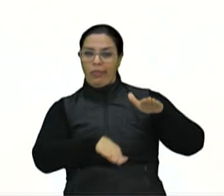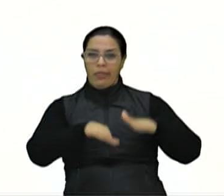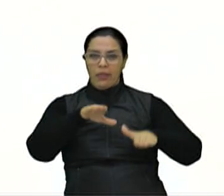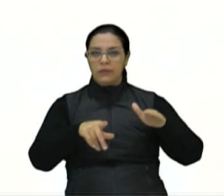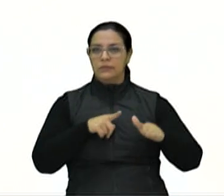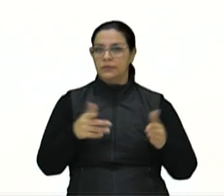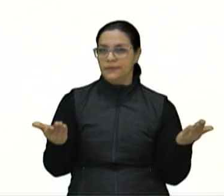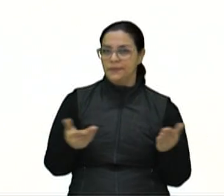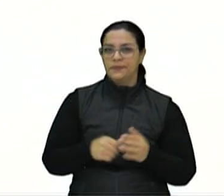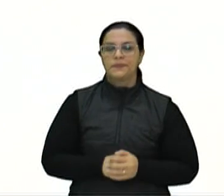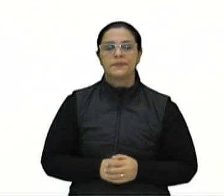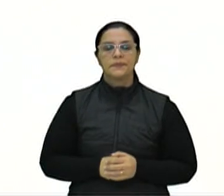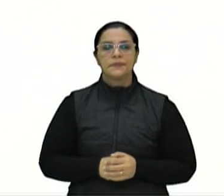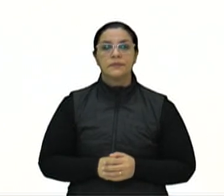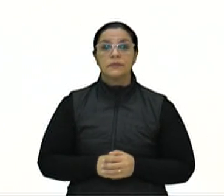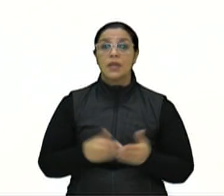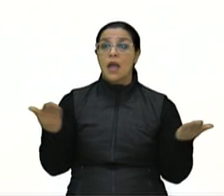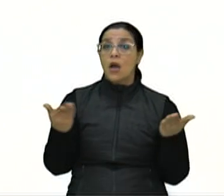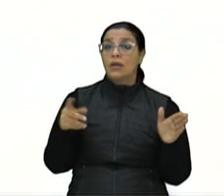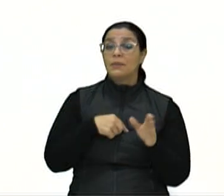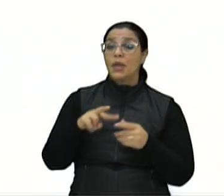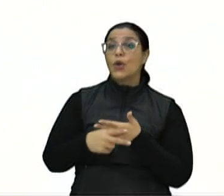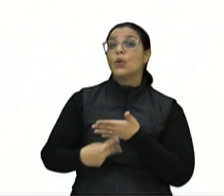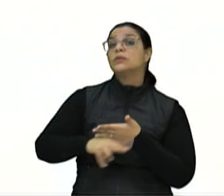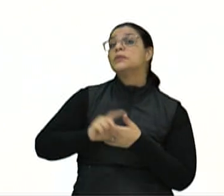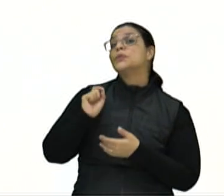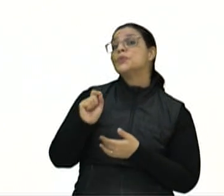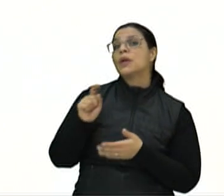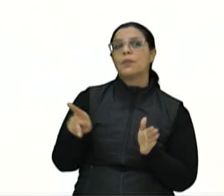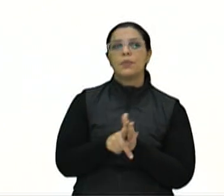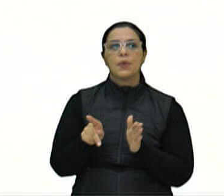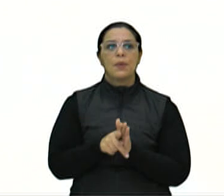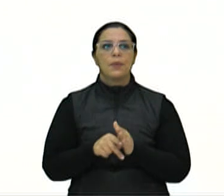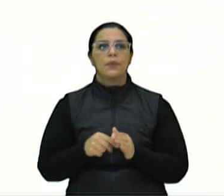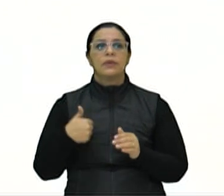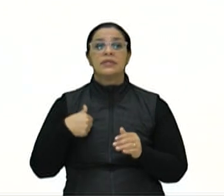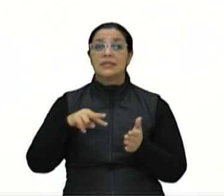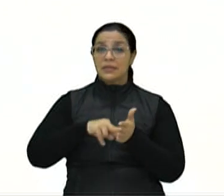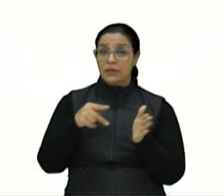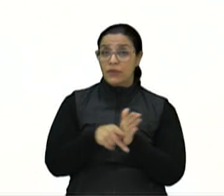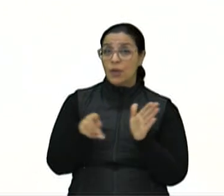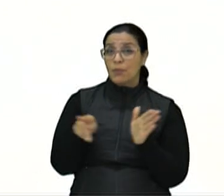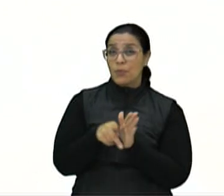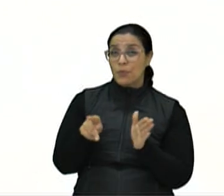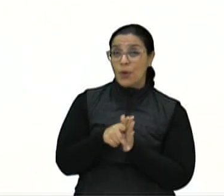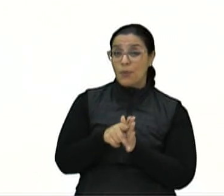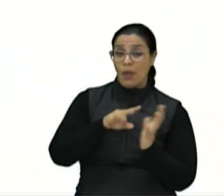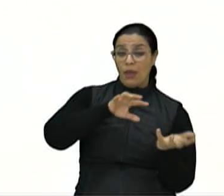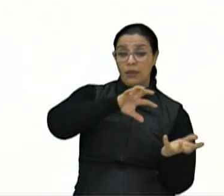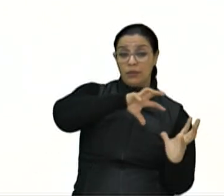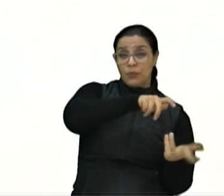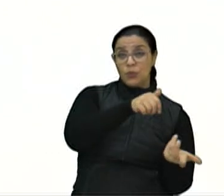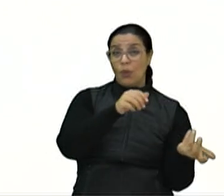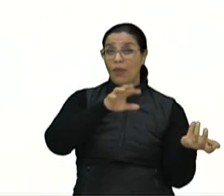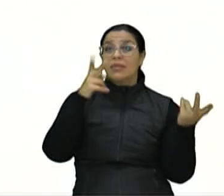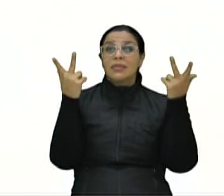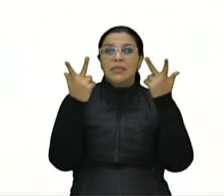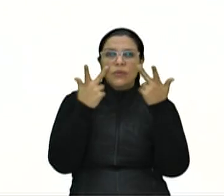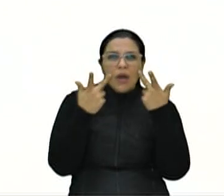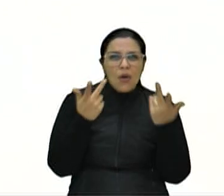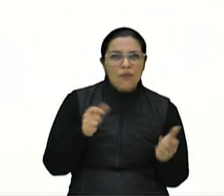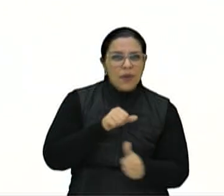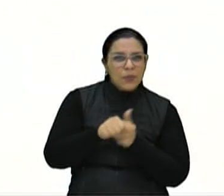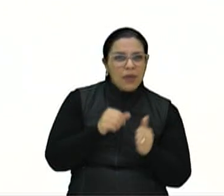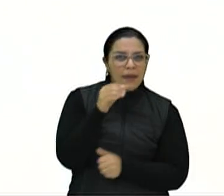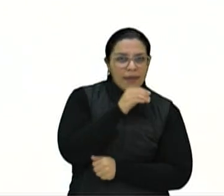claro. Ele é consequência do quê? Da intensificação do fenômeno natural? Eu quero que